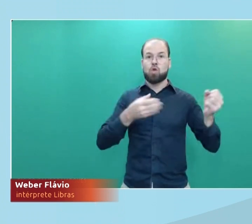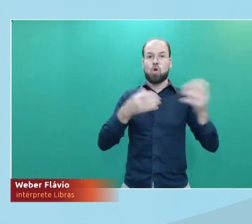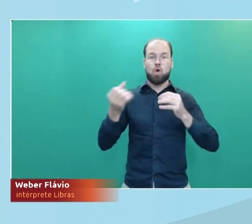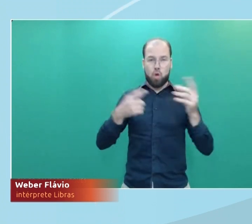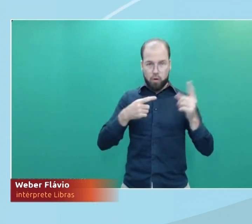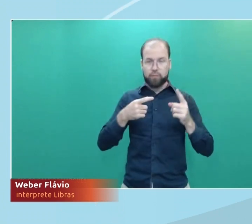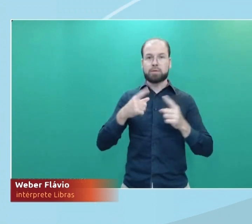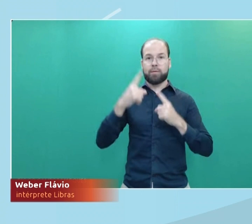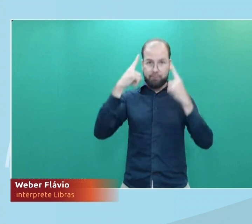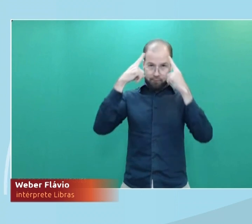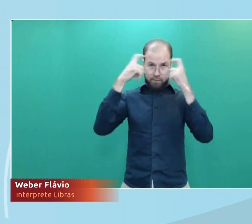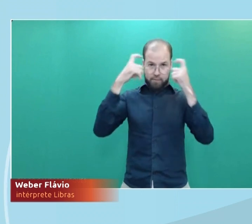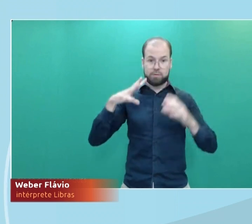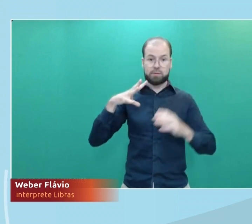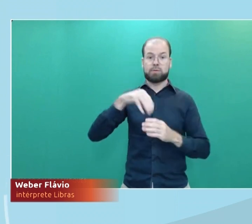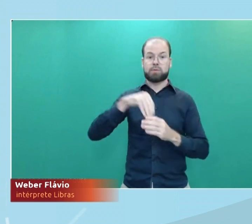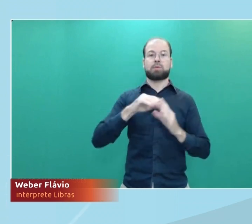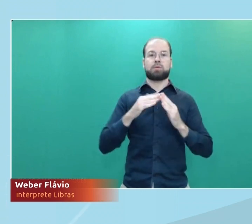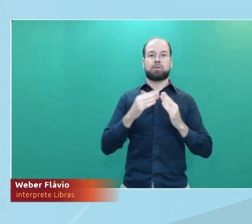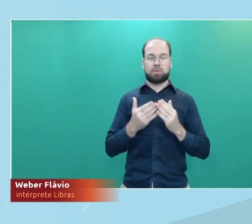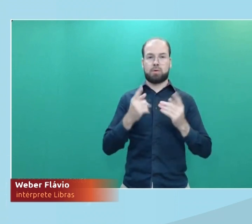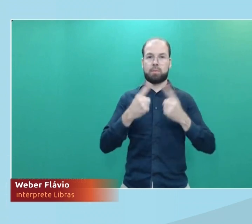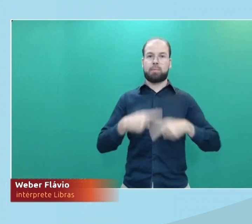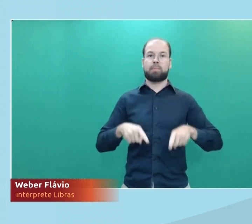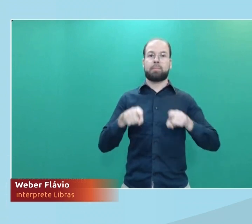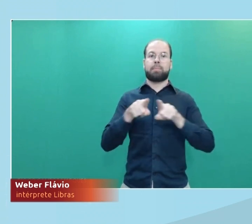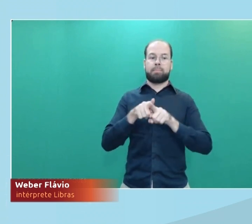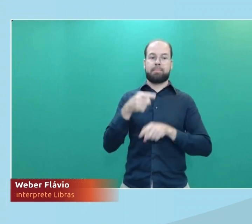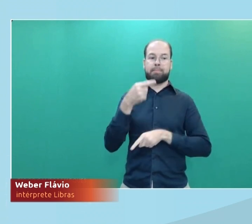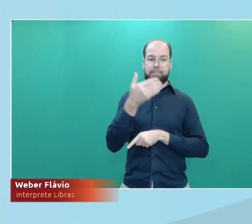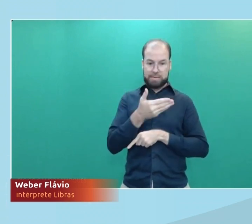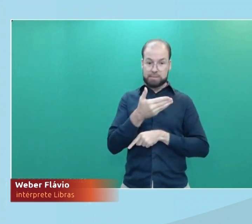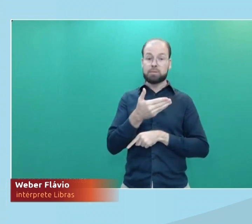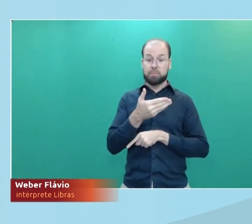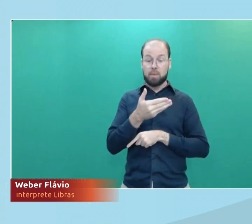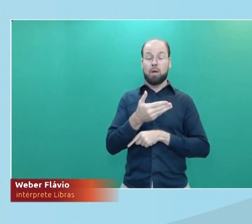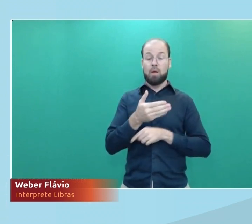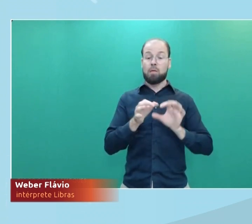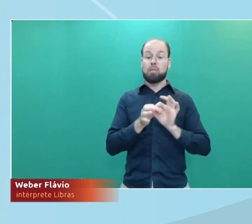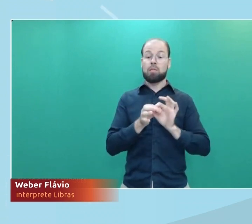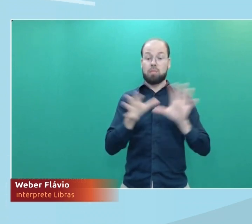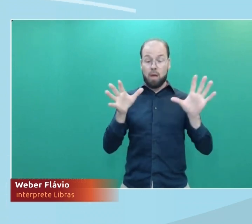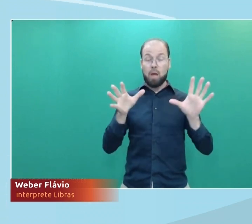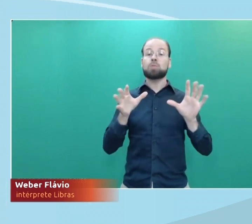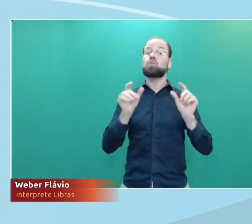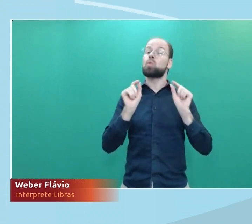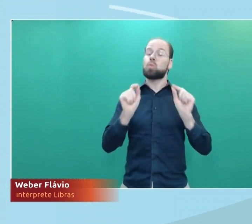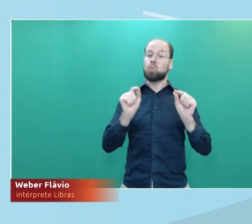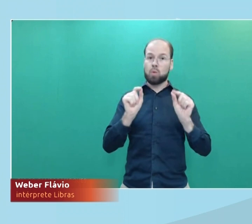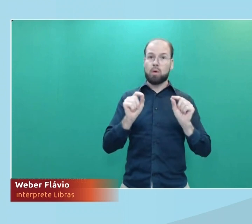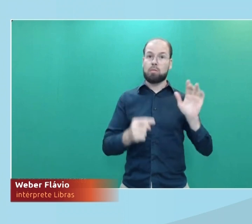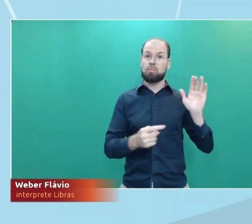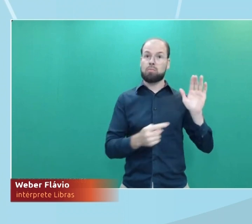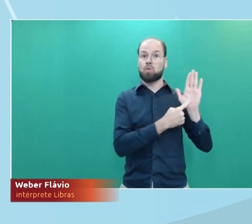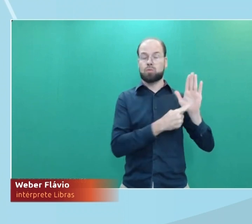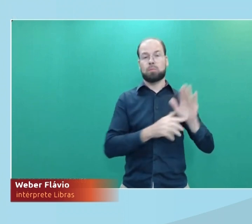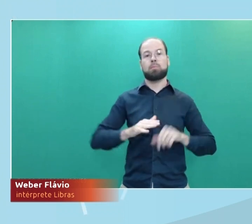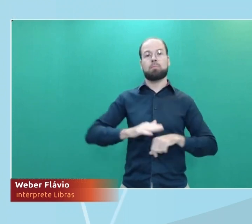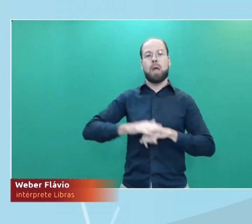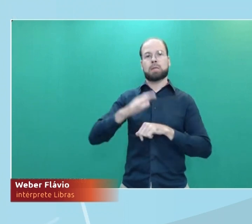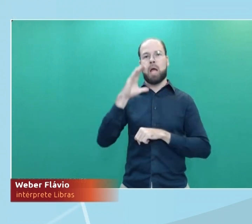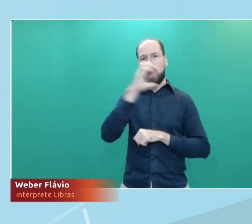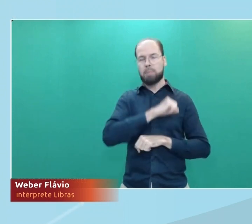a iniciativa é realizada em parceria com a SaferNet. Ela permite que as denúncias sejam investigadas de forma mais rápida e